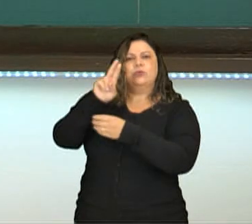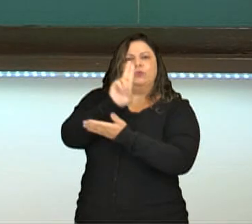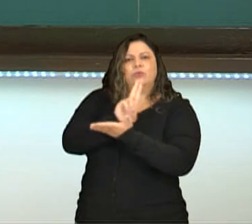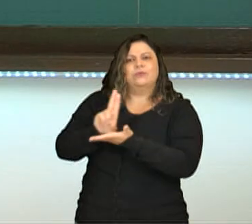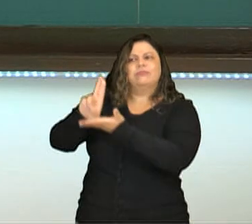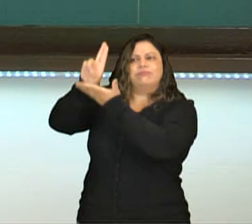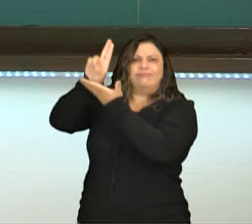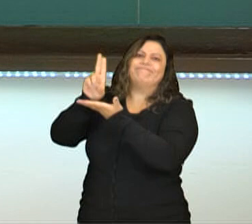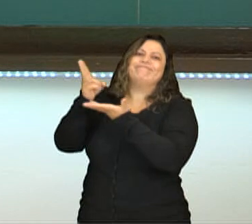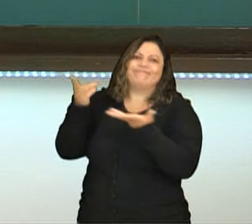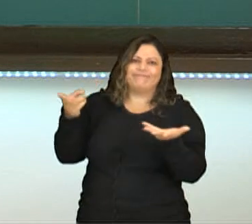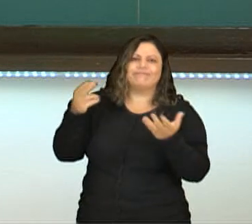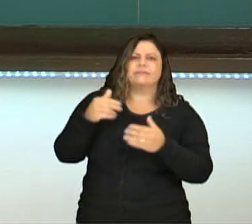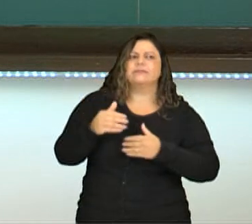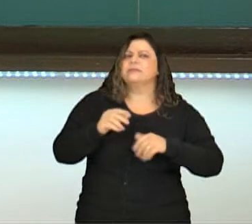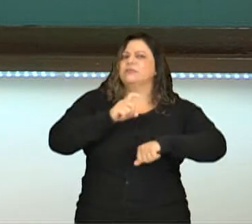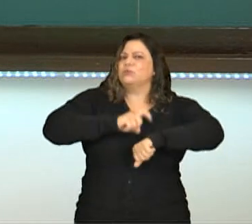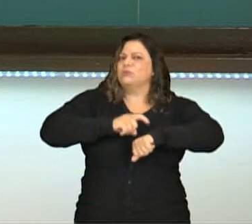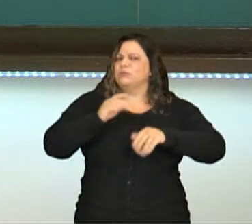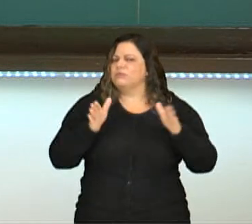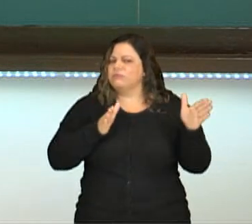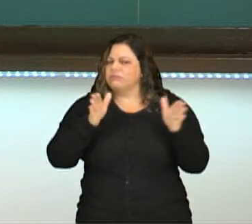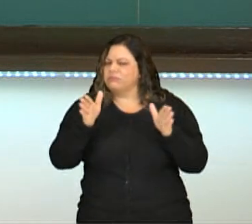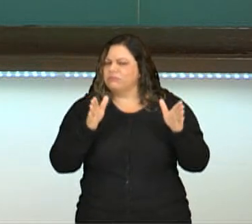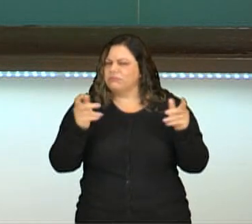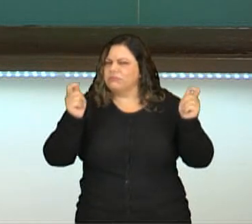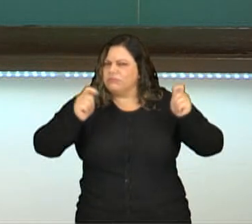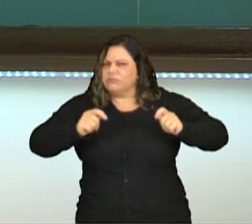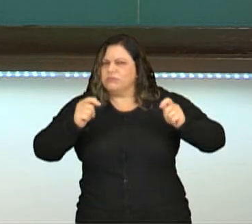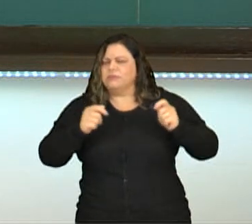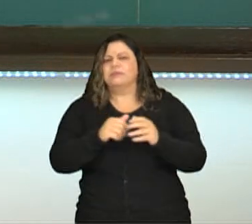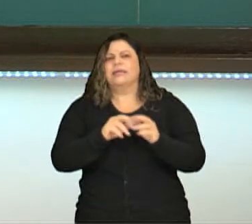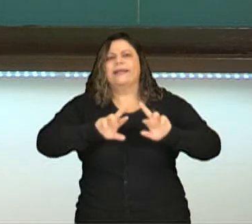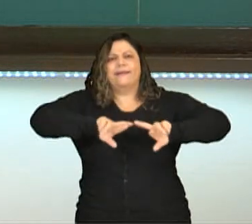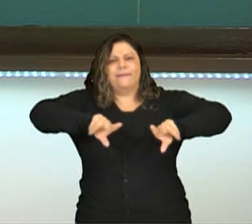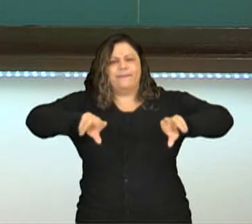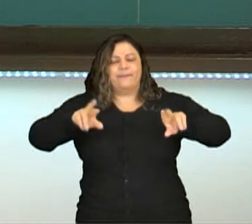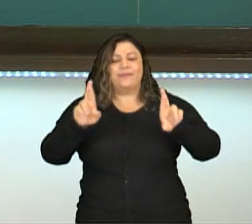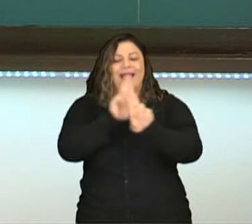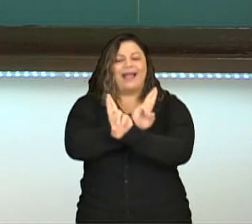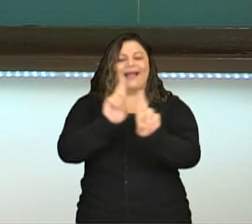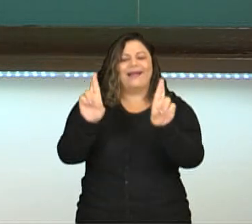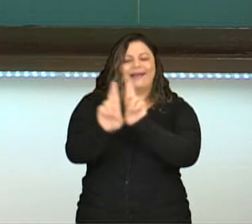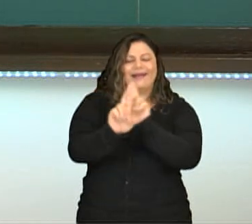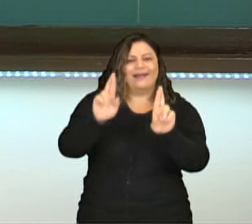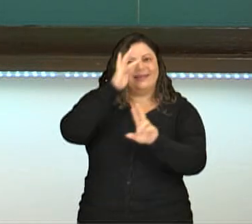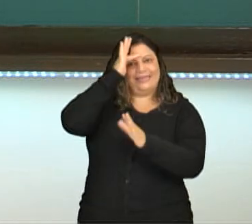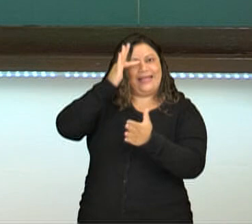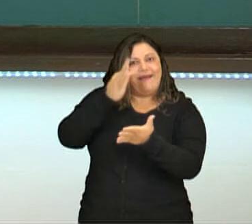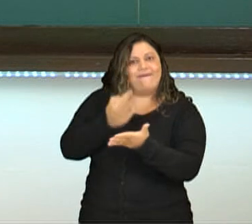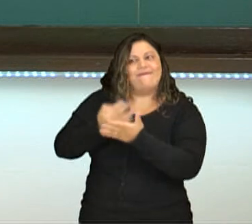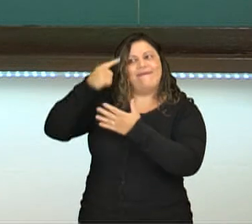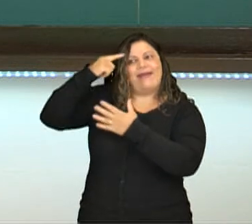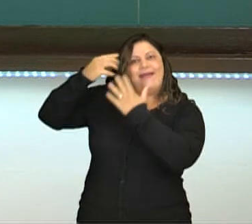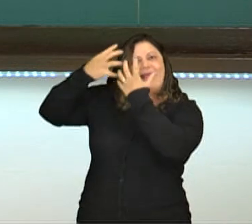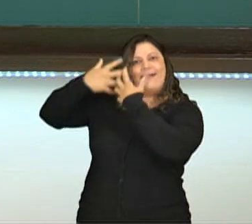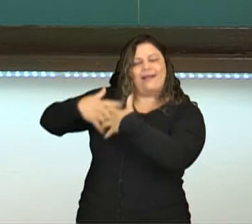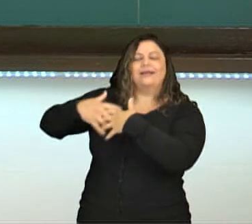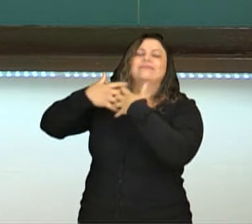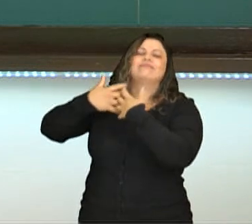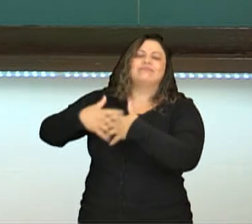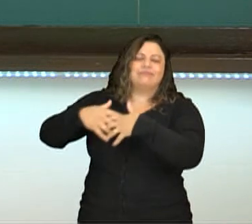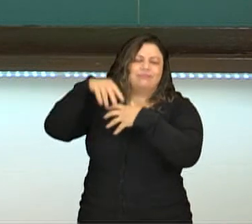que em algum momento elas vão tangenciar também esse aspecto da relação da fé e da razão. Então é